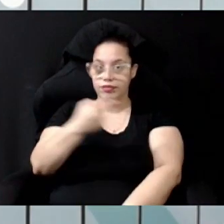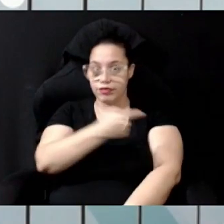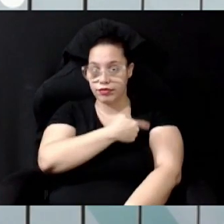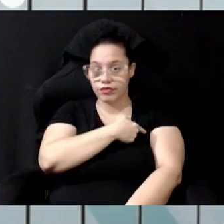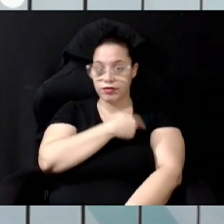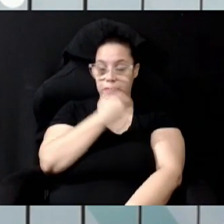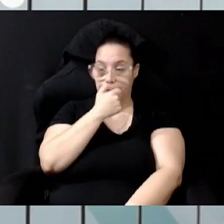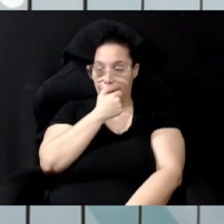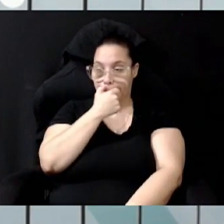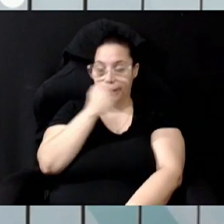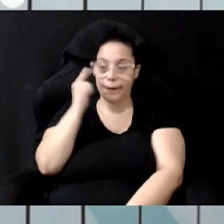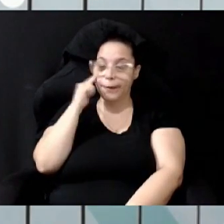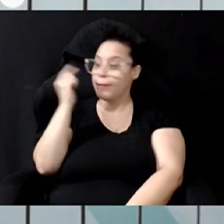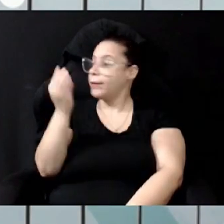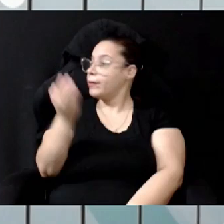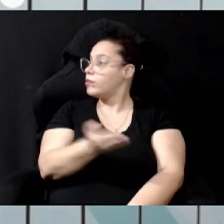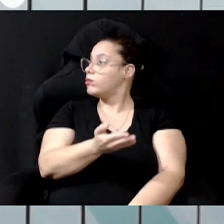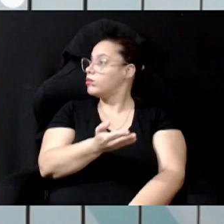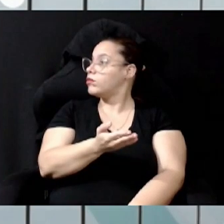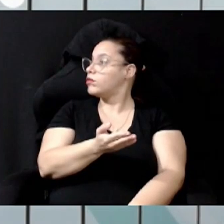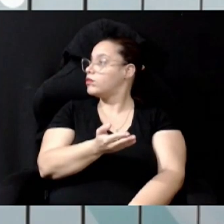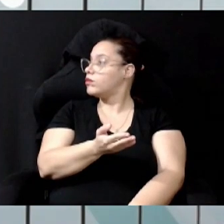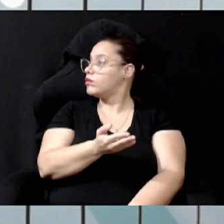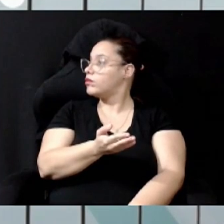é o 19, o número é o